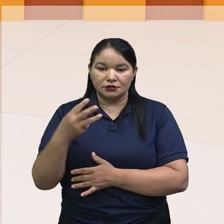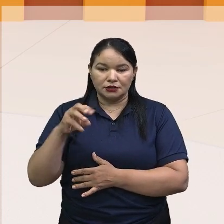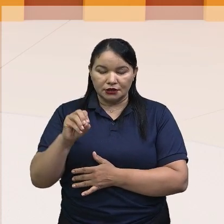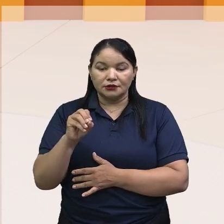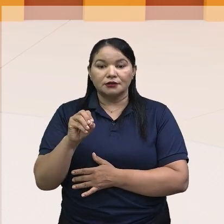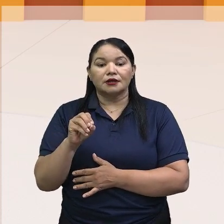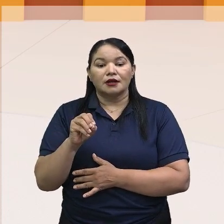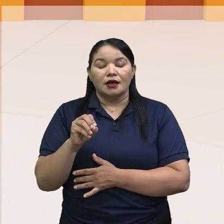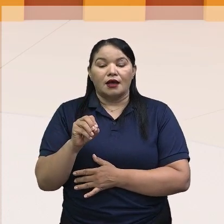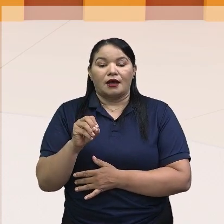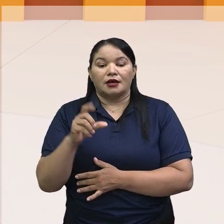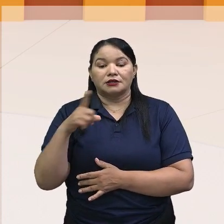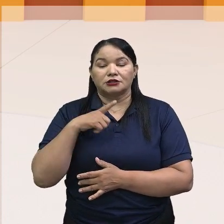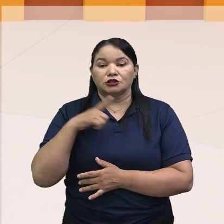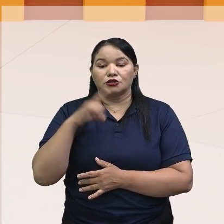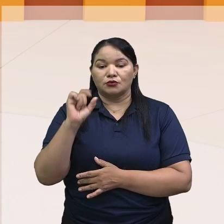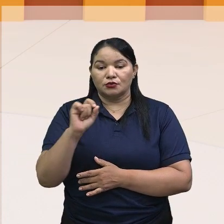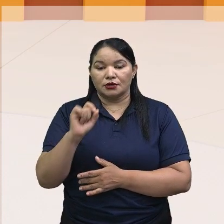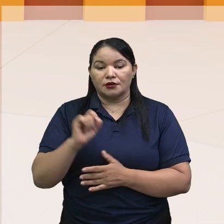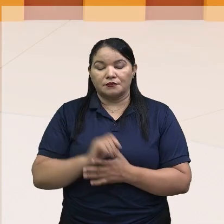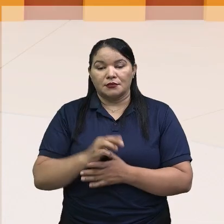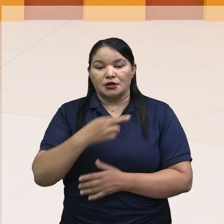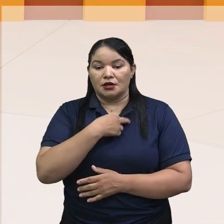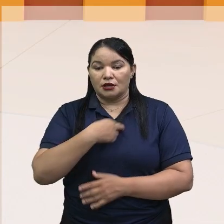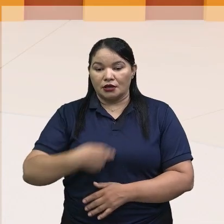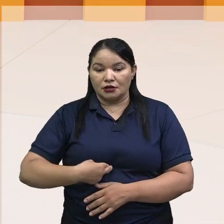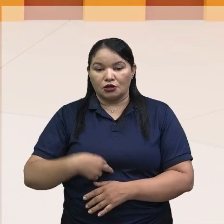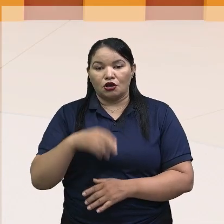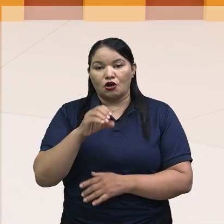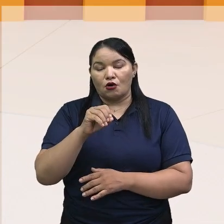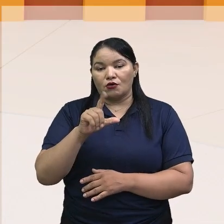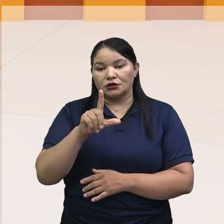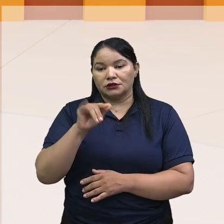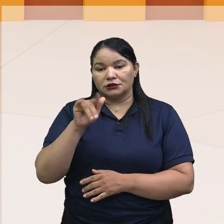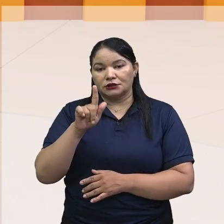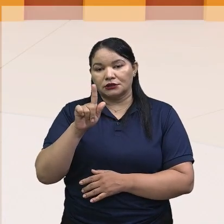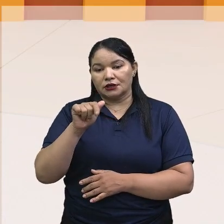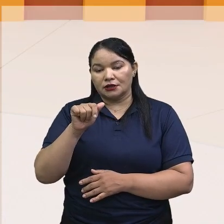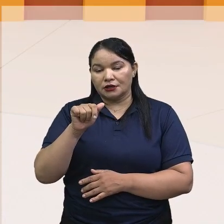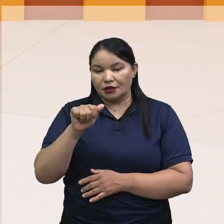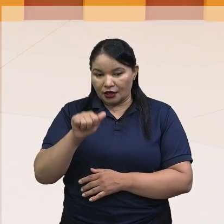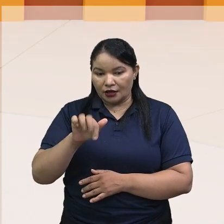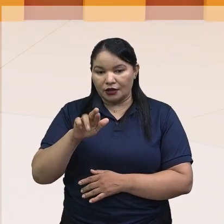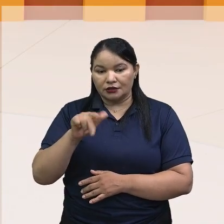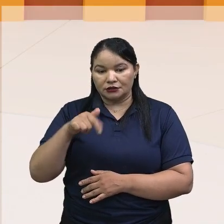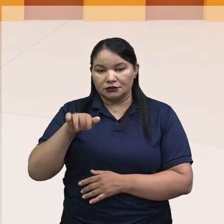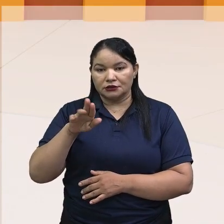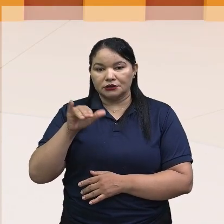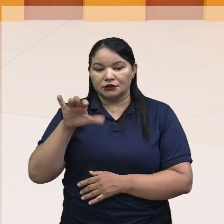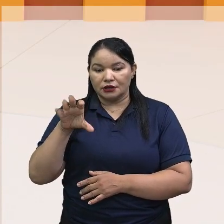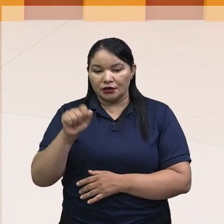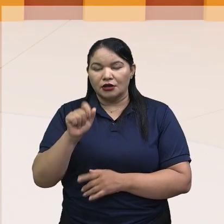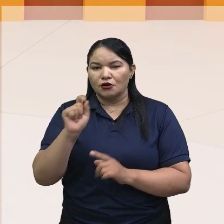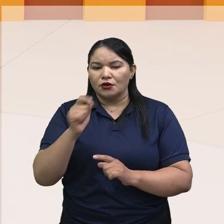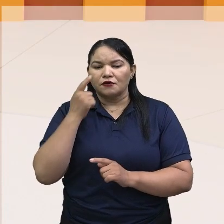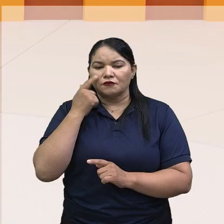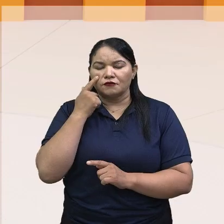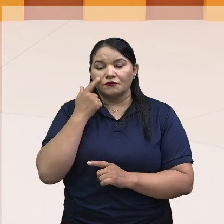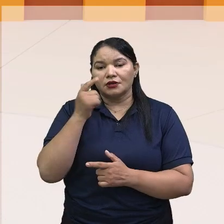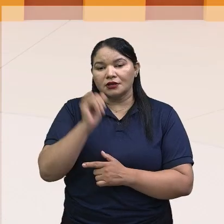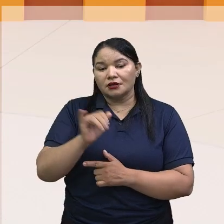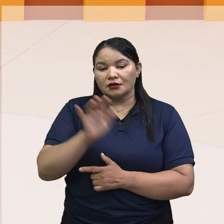1930, nós vamos chamá-las de República Oligárquica, certo? Então a gente está vendo aqui essas imagens que